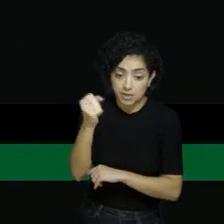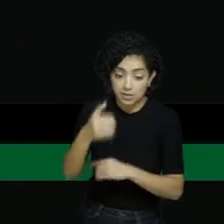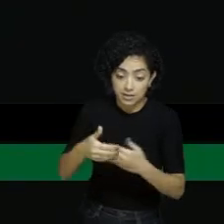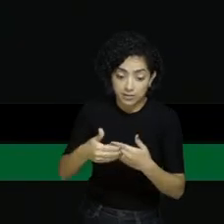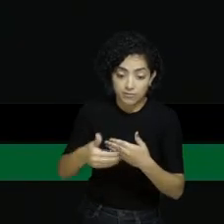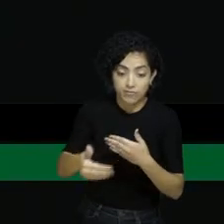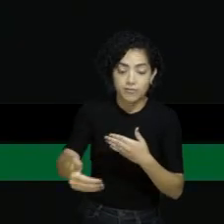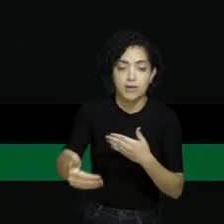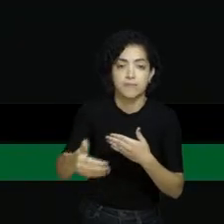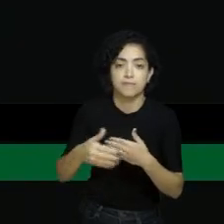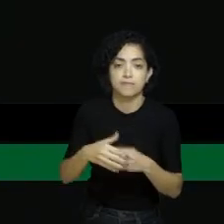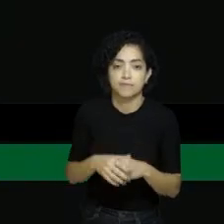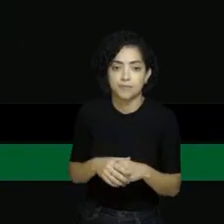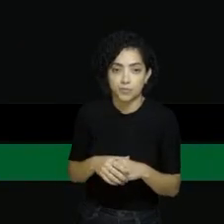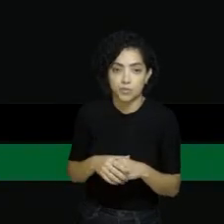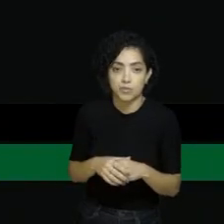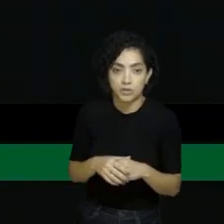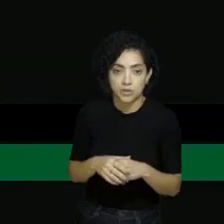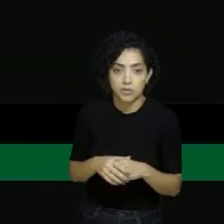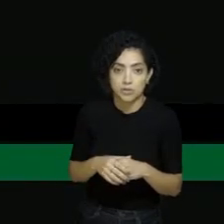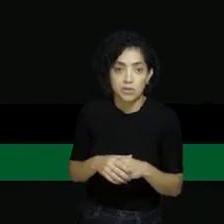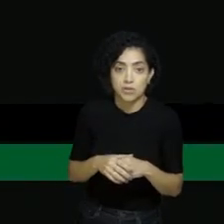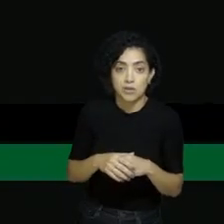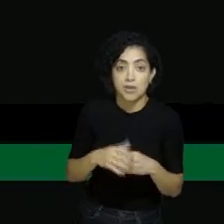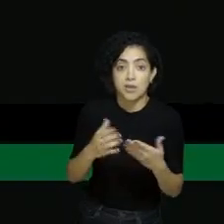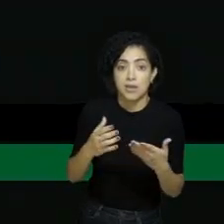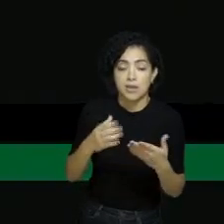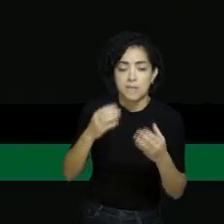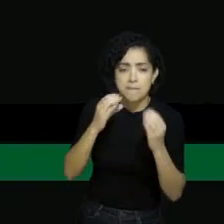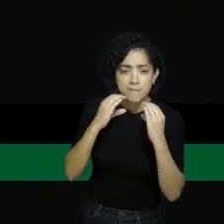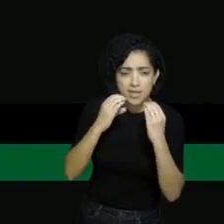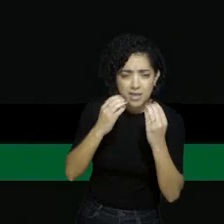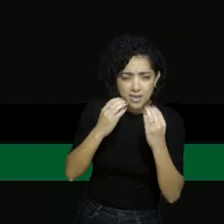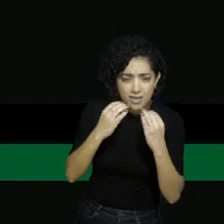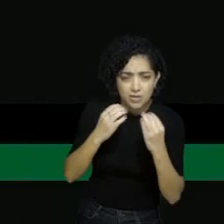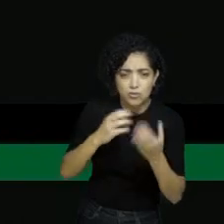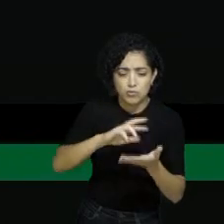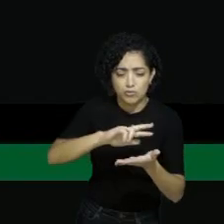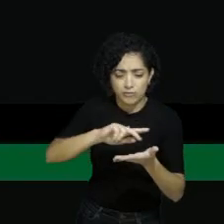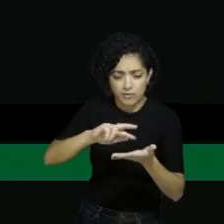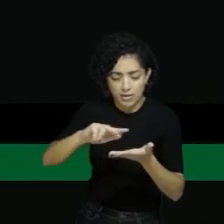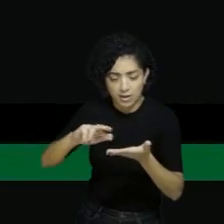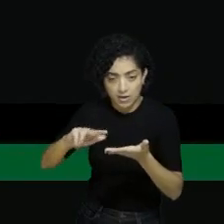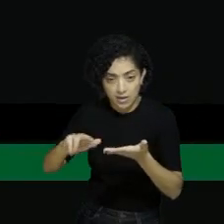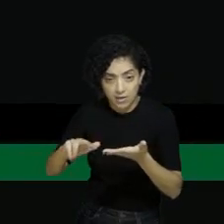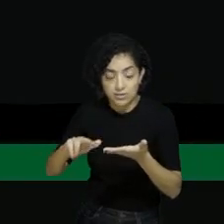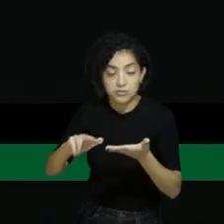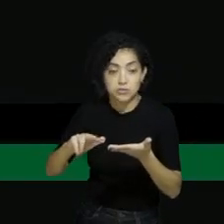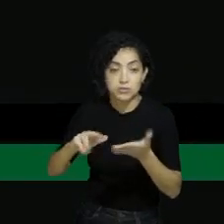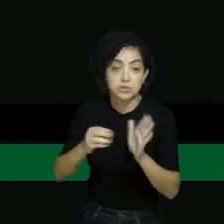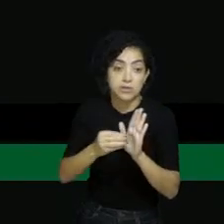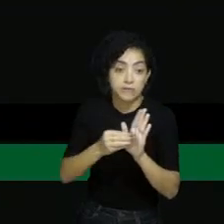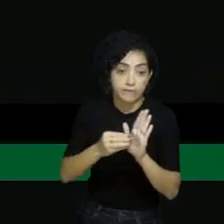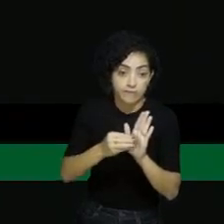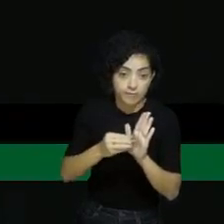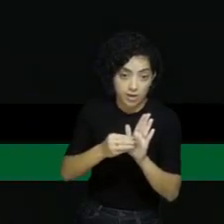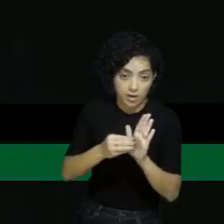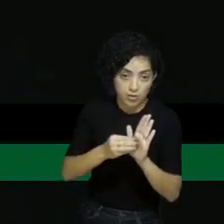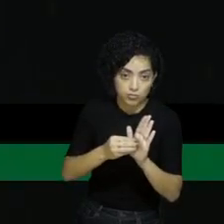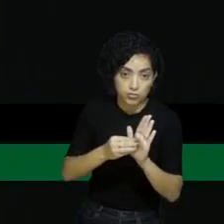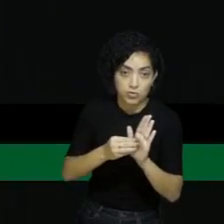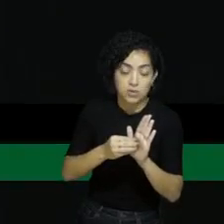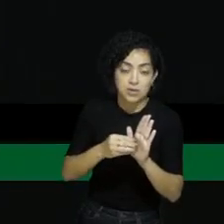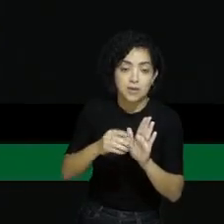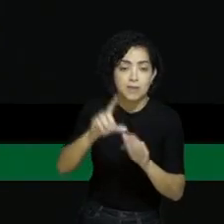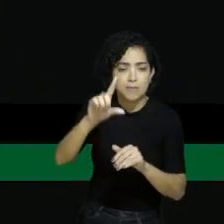ter o cereal, milho, especialmente esse precioso cereal, a custos mais